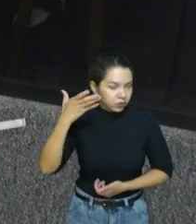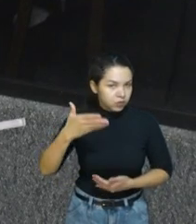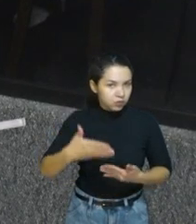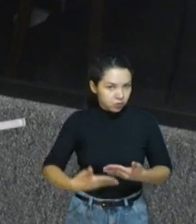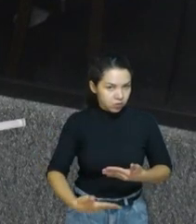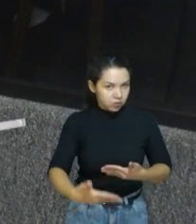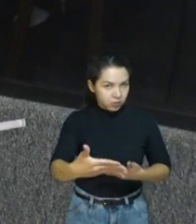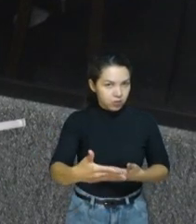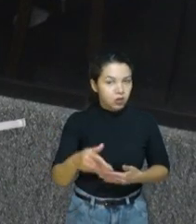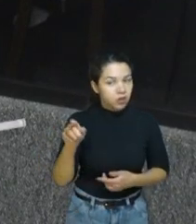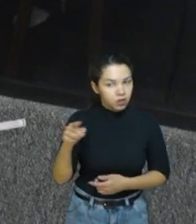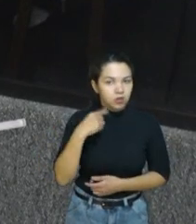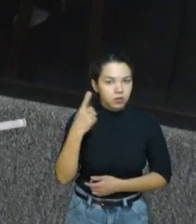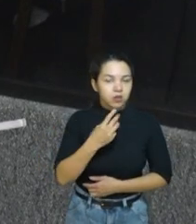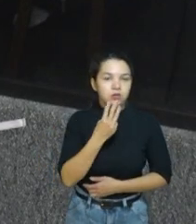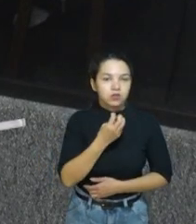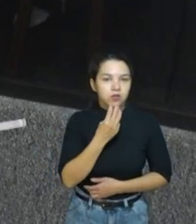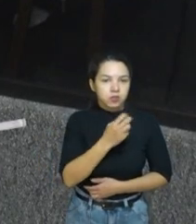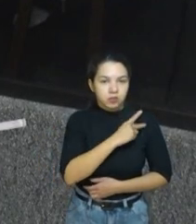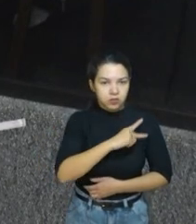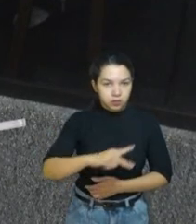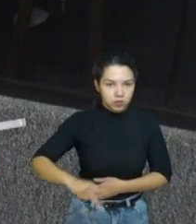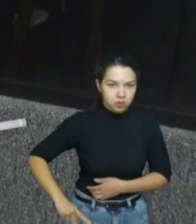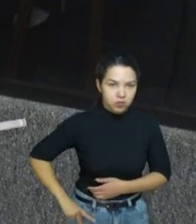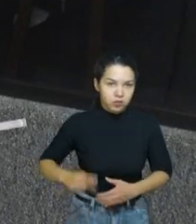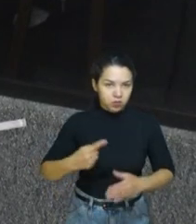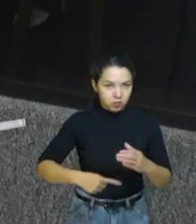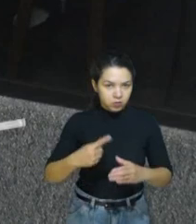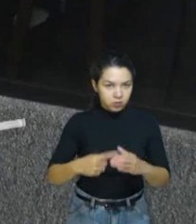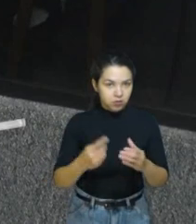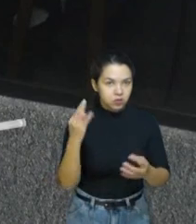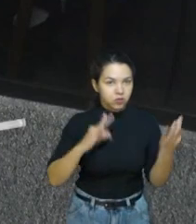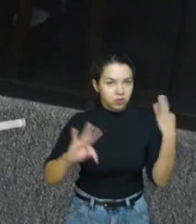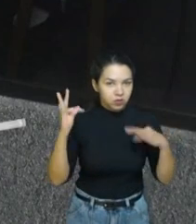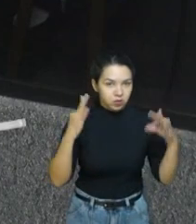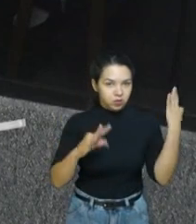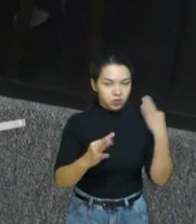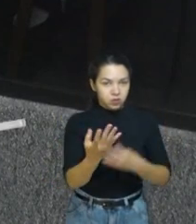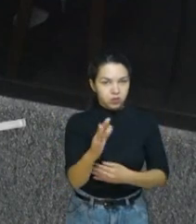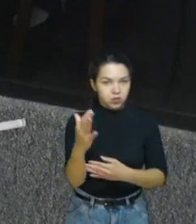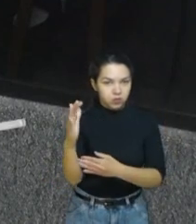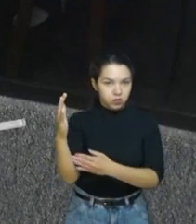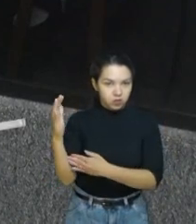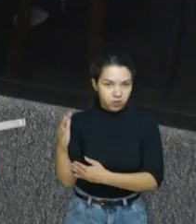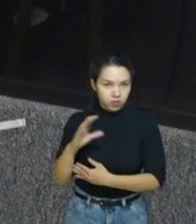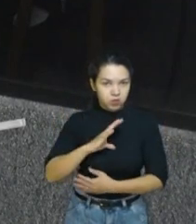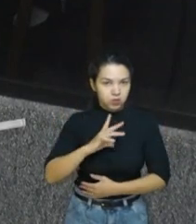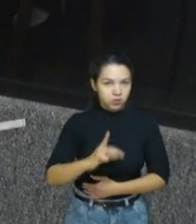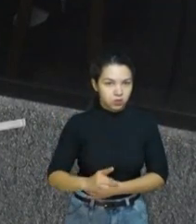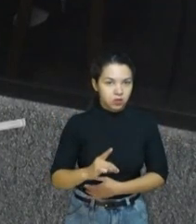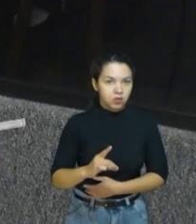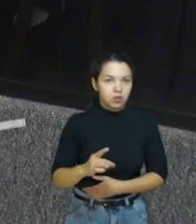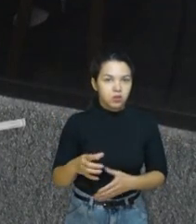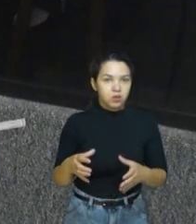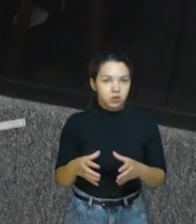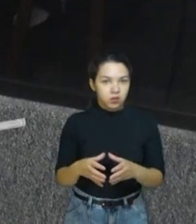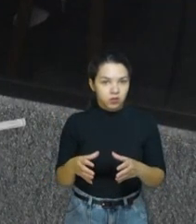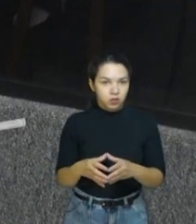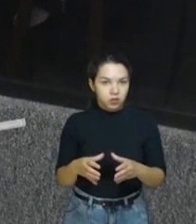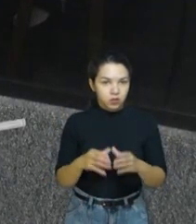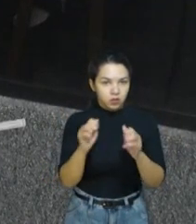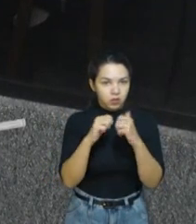O deputado Marquito, ele é o presidente da Comissão de Turismo e Meio Ambiente e é quem está coordenando a nossa equipe do